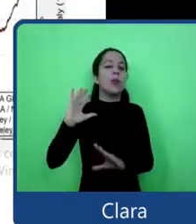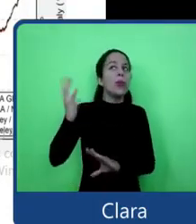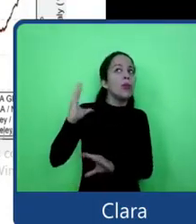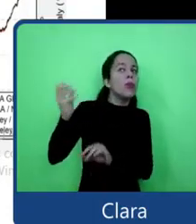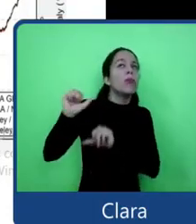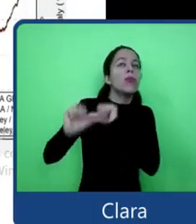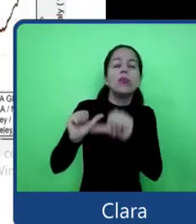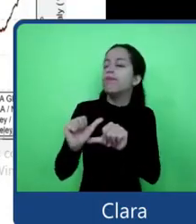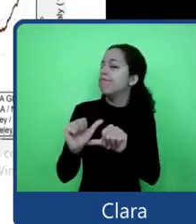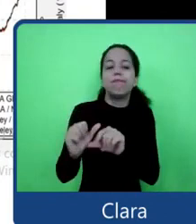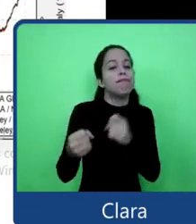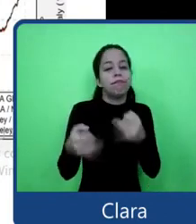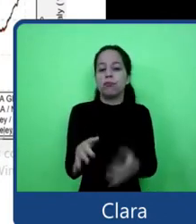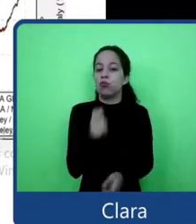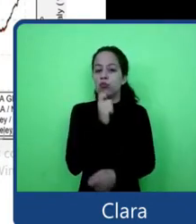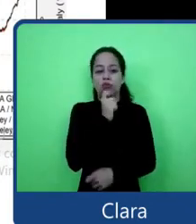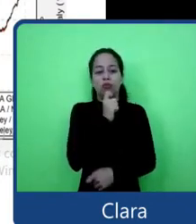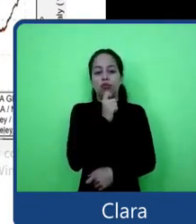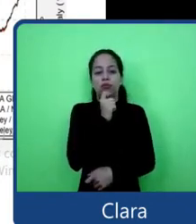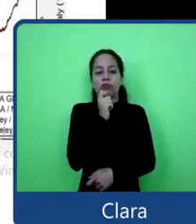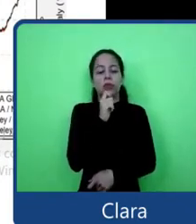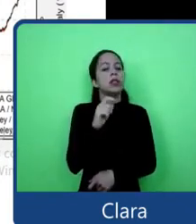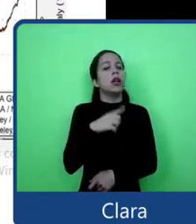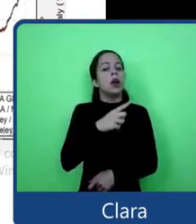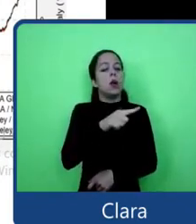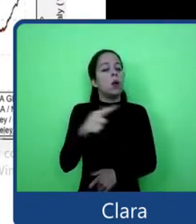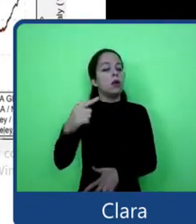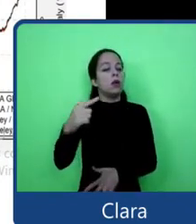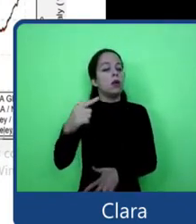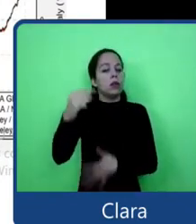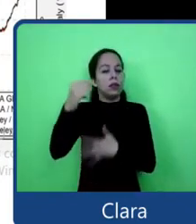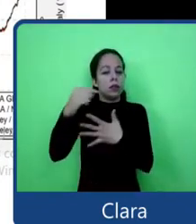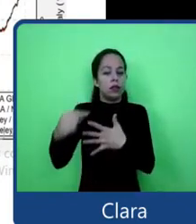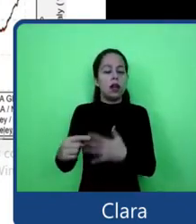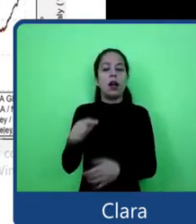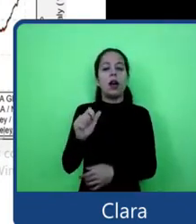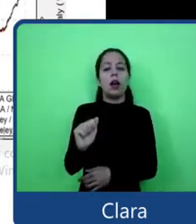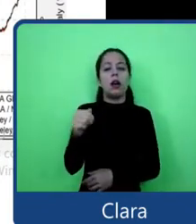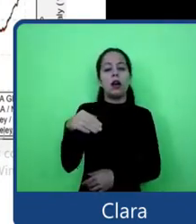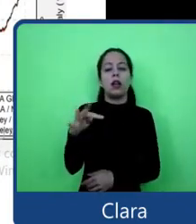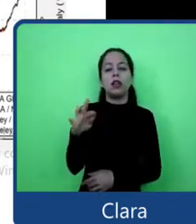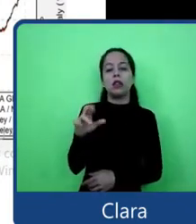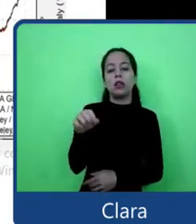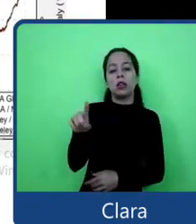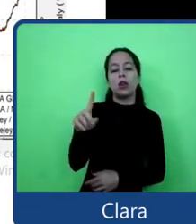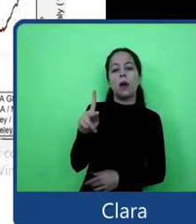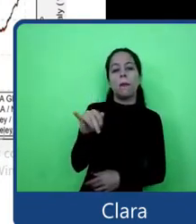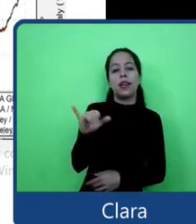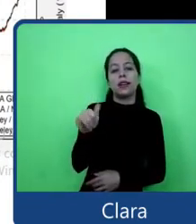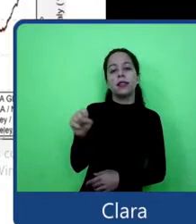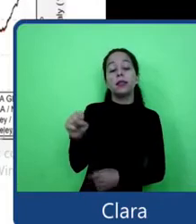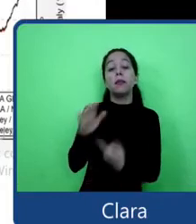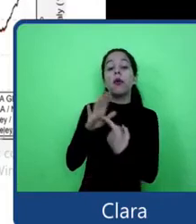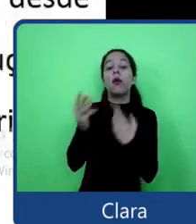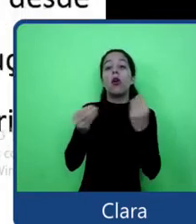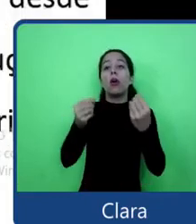antrópicas, principalmente relacionadas a alterações na composição química da atmosfera.